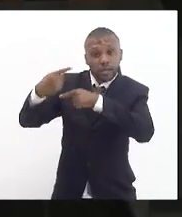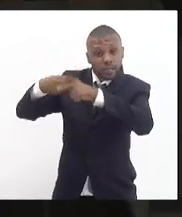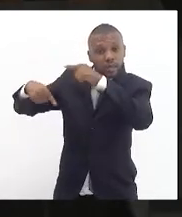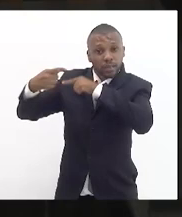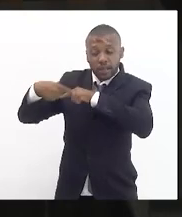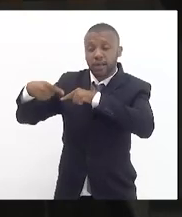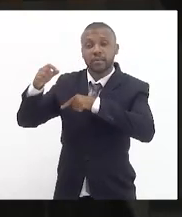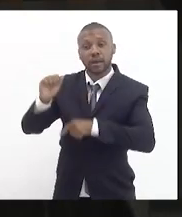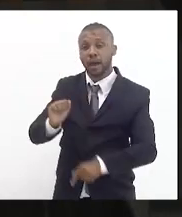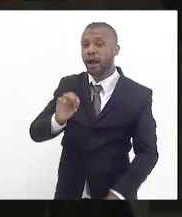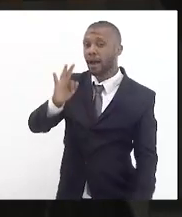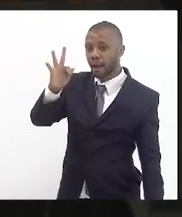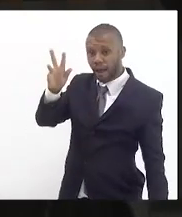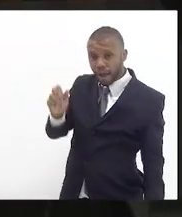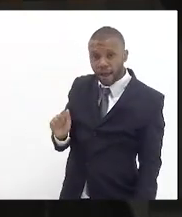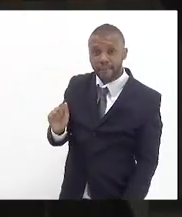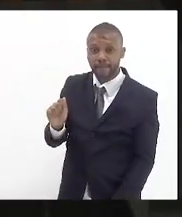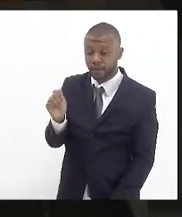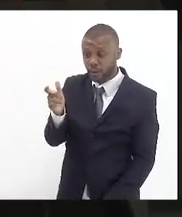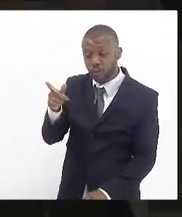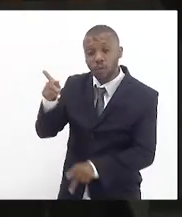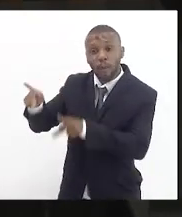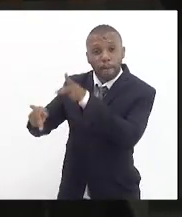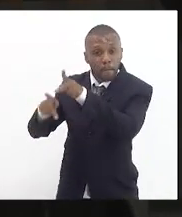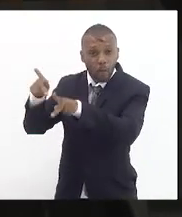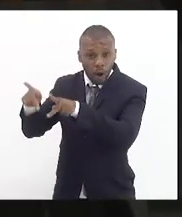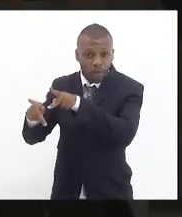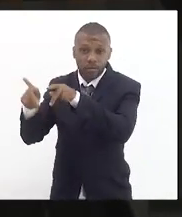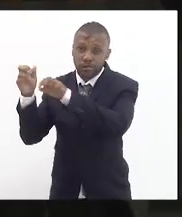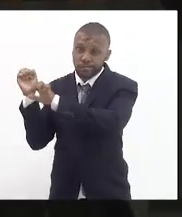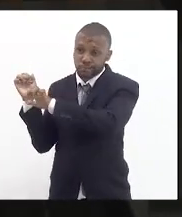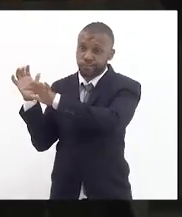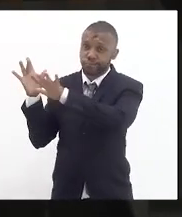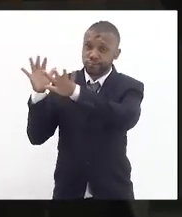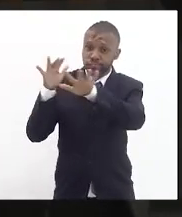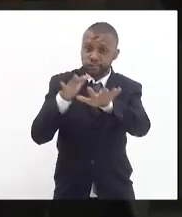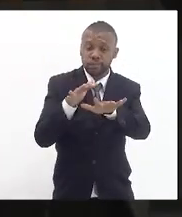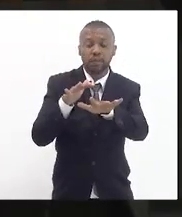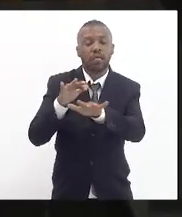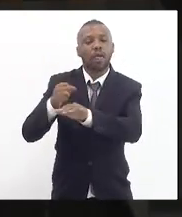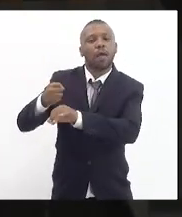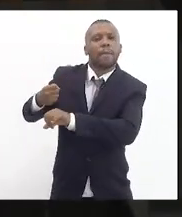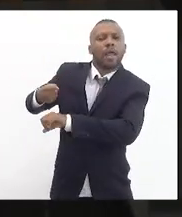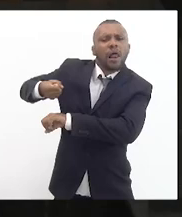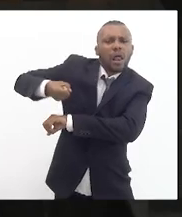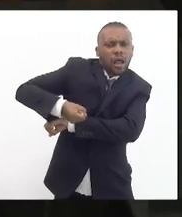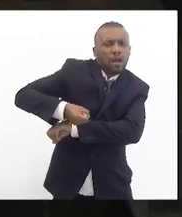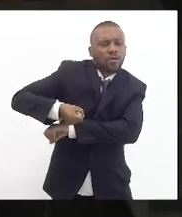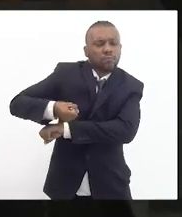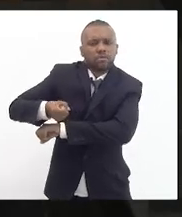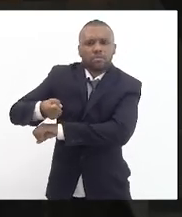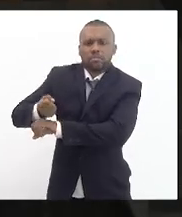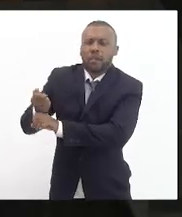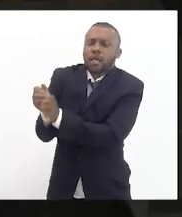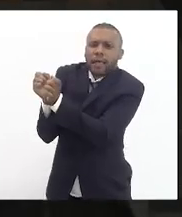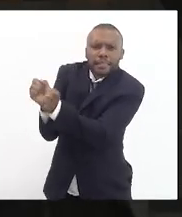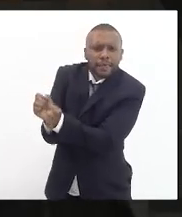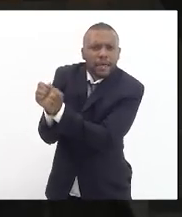Africana e os africanos vieram aqui a fórceps a força